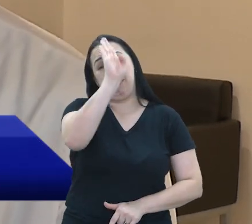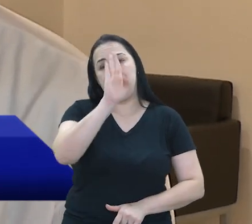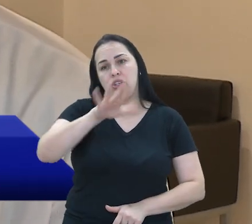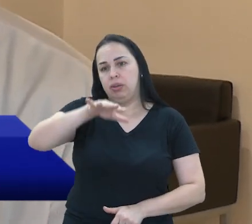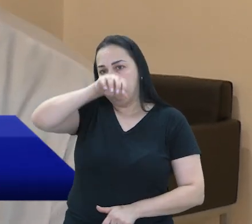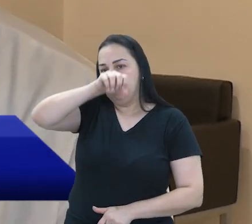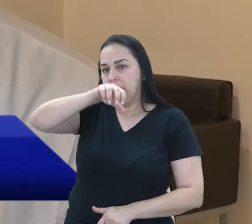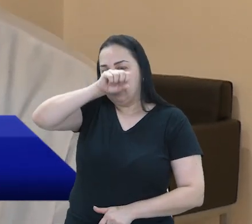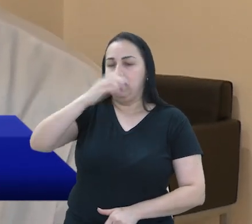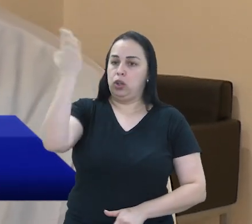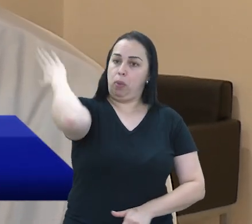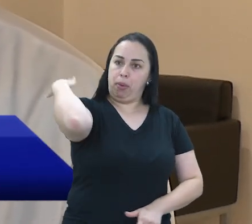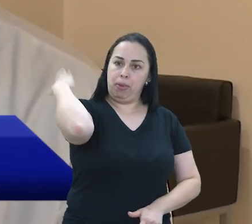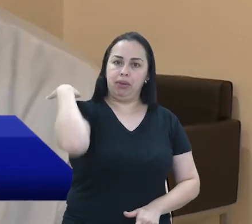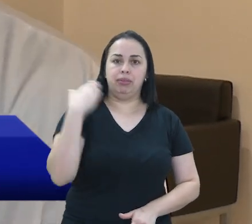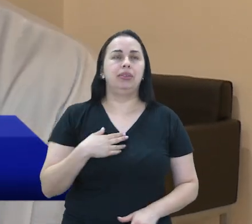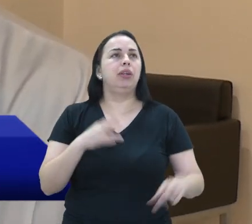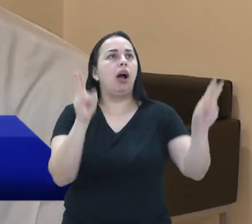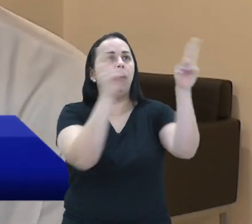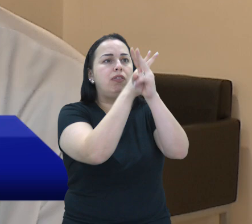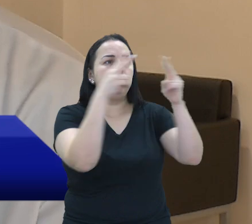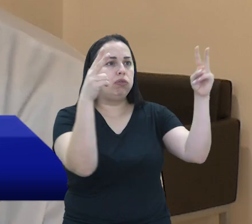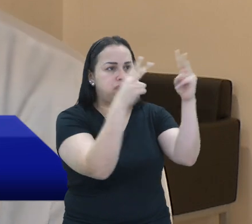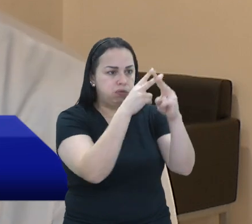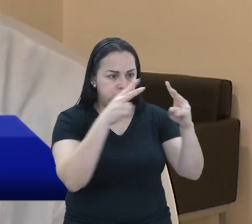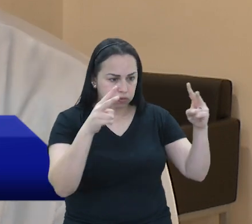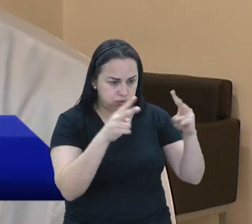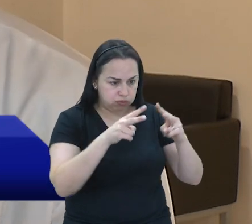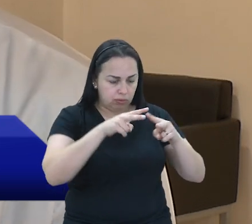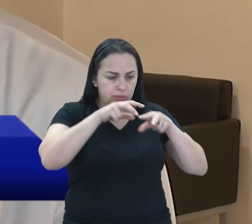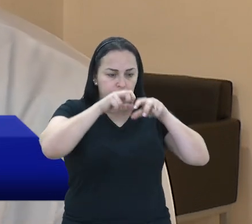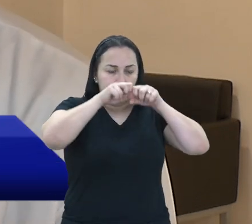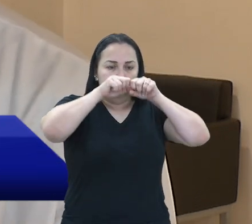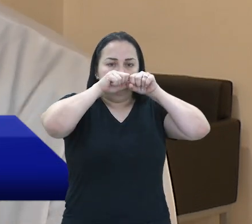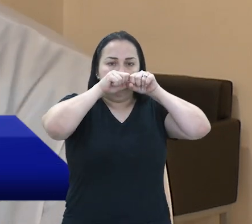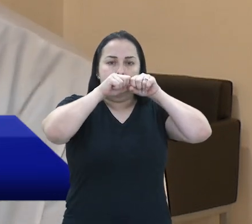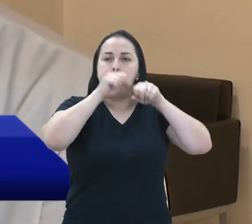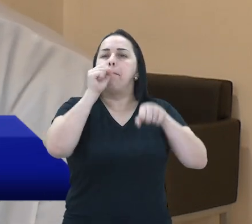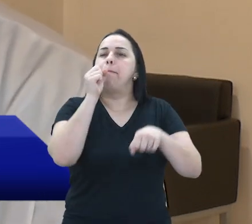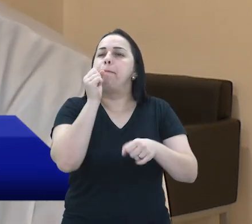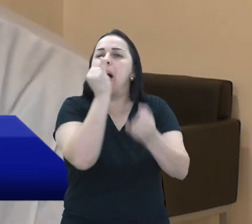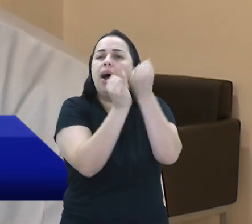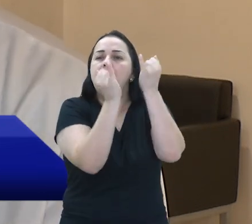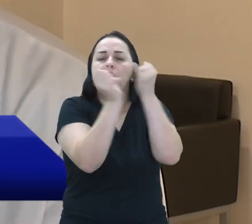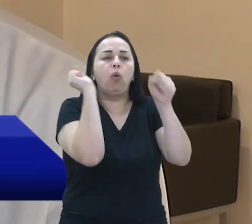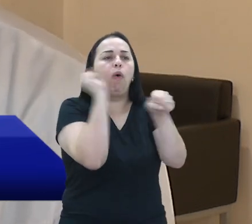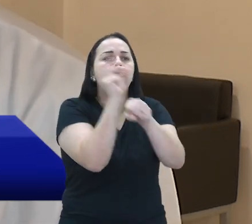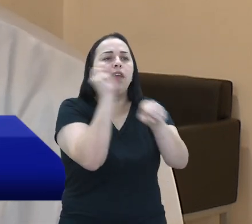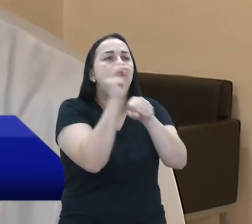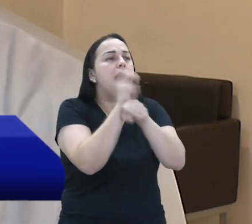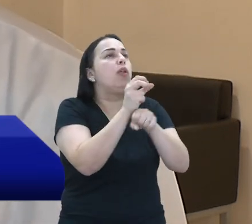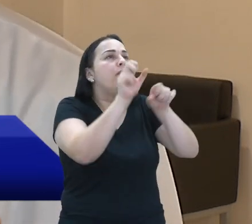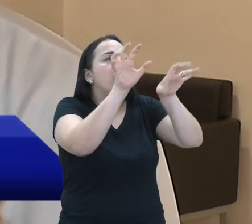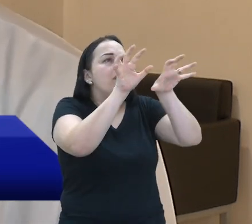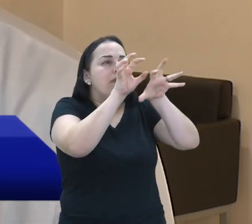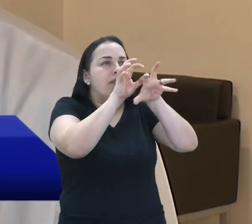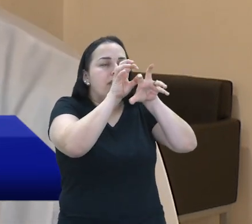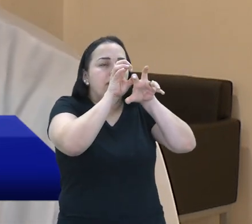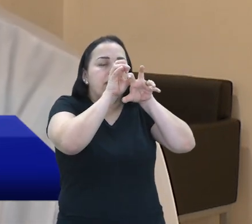a poluição? A poluição é como se fosse uma poeira com veneno. Então, a gente ingere essas micropartículas que